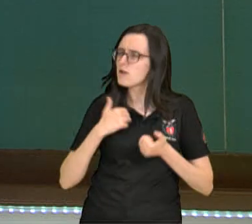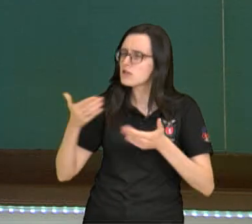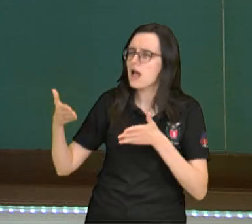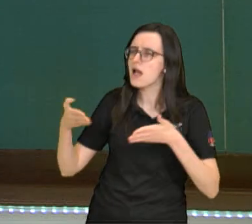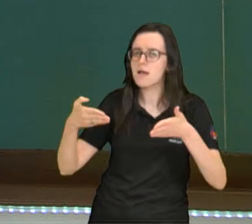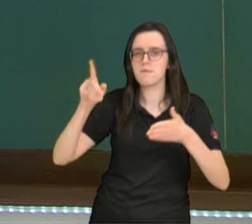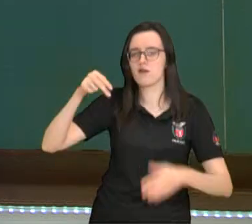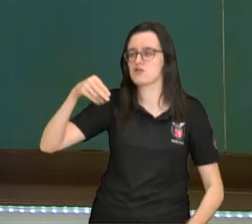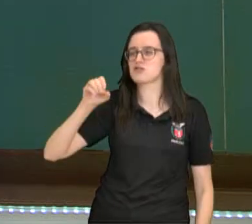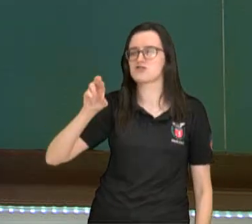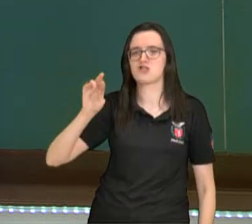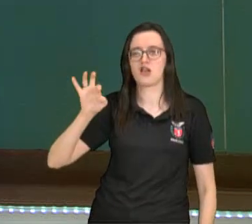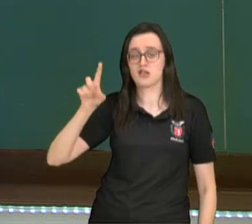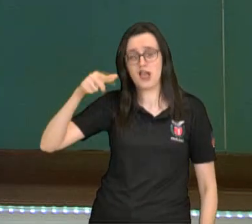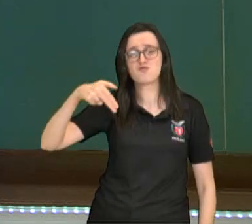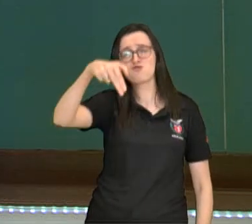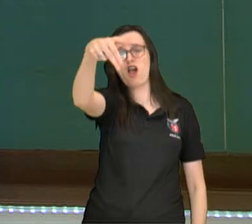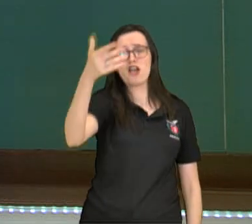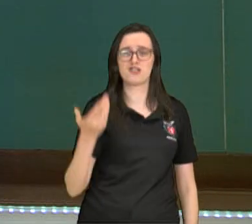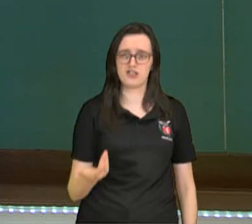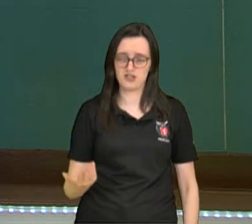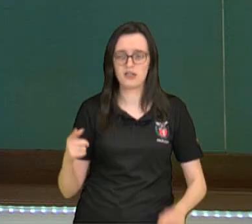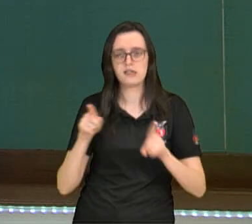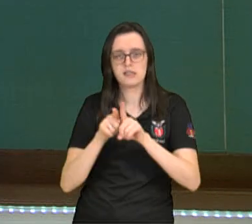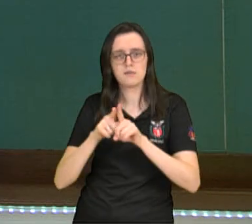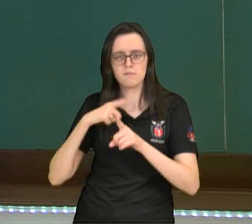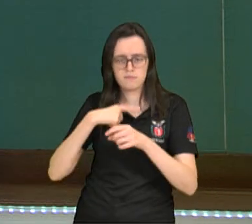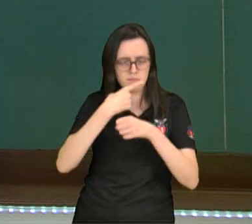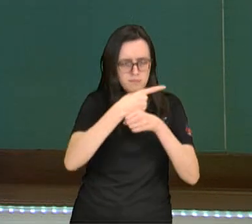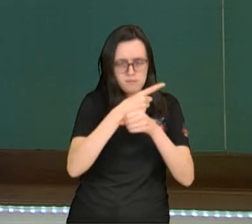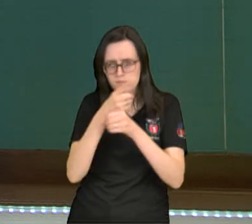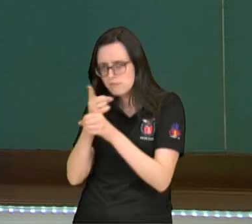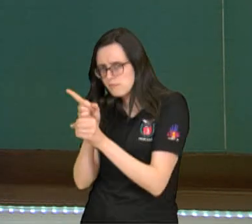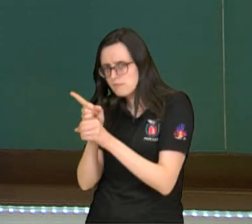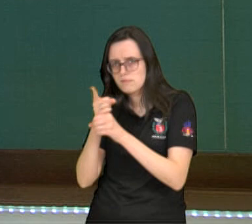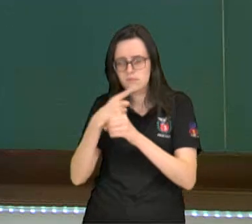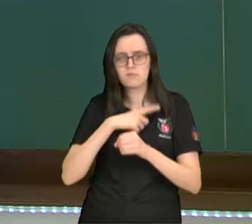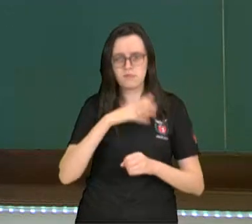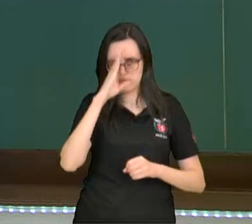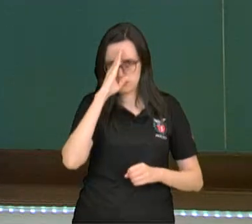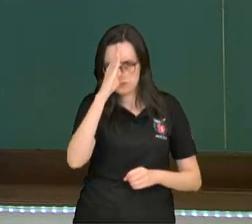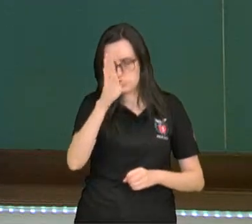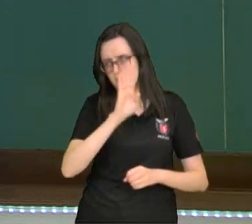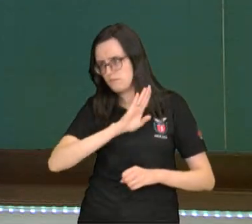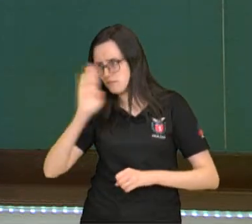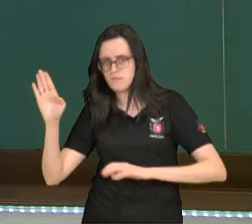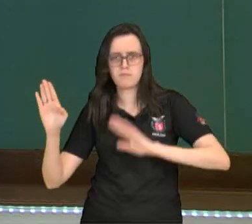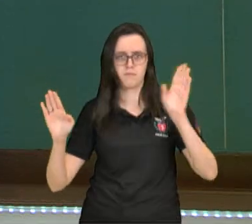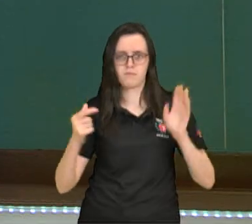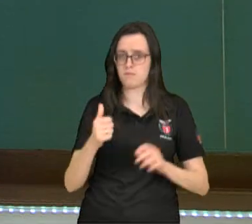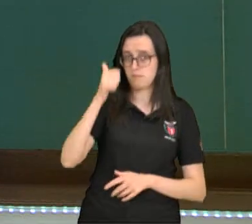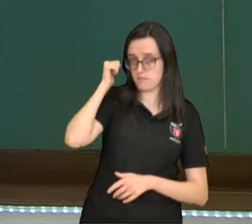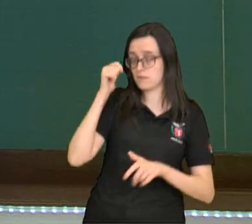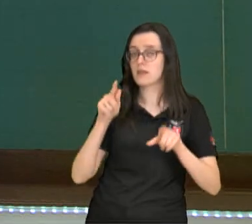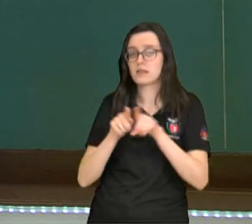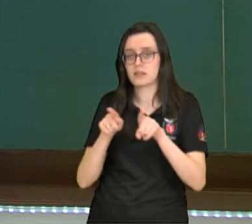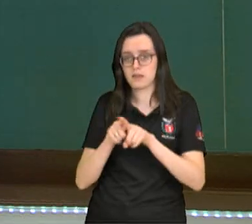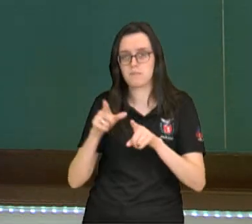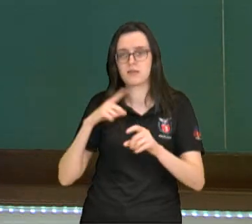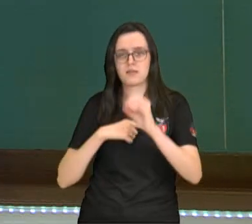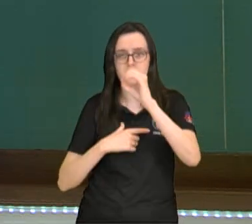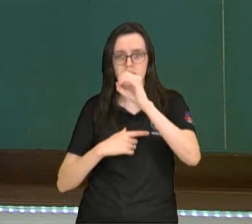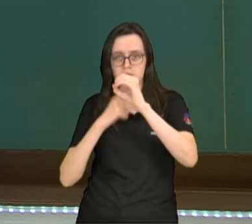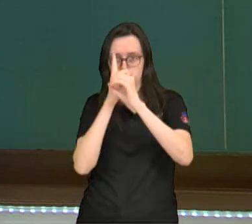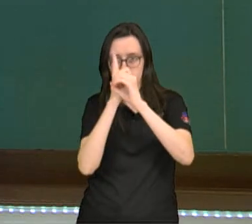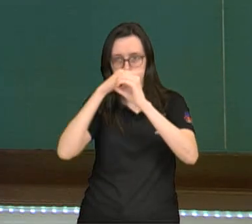caminho. E é também chamada de rosa náutica, né? O norte, sul, leste, oeste, e os colaterais também estão